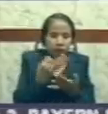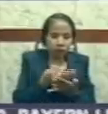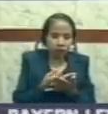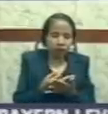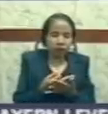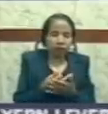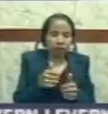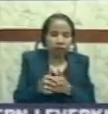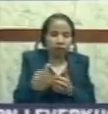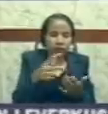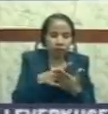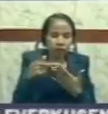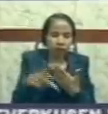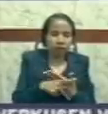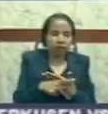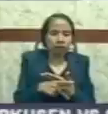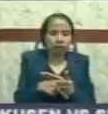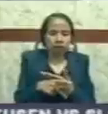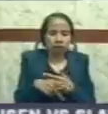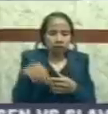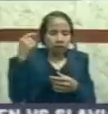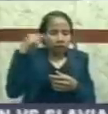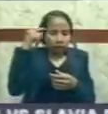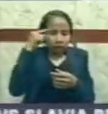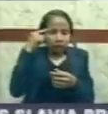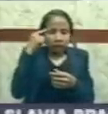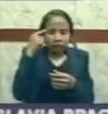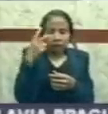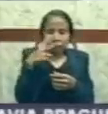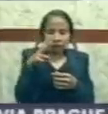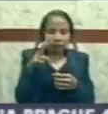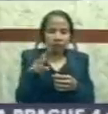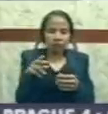orçamentação baseada no programa. Embora o governo prefere manter